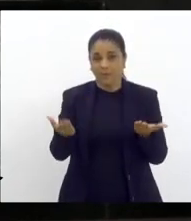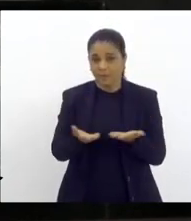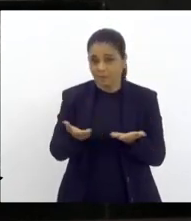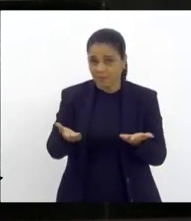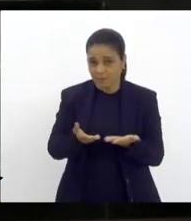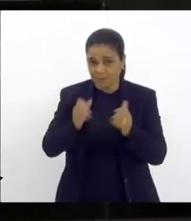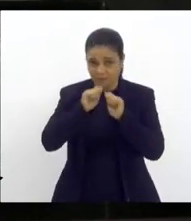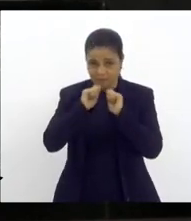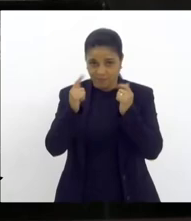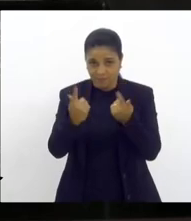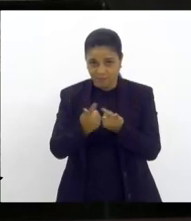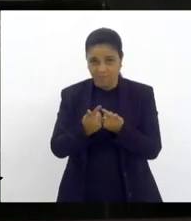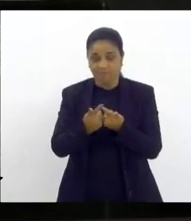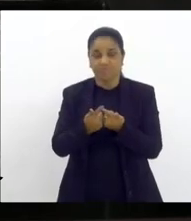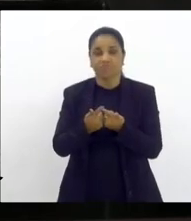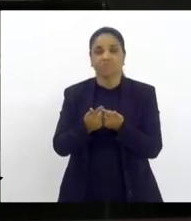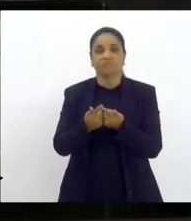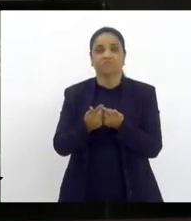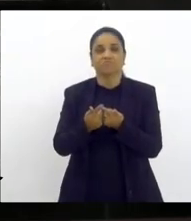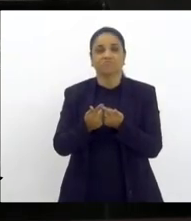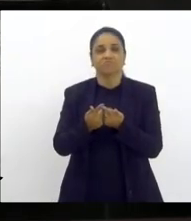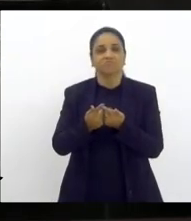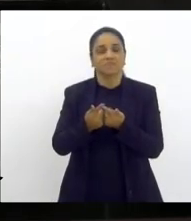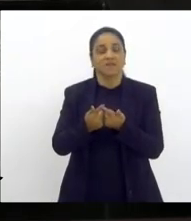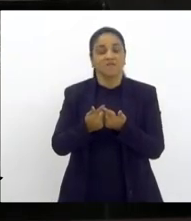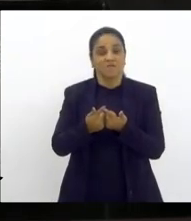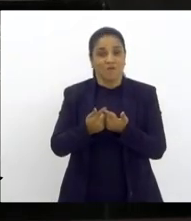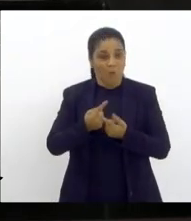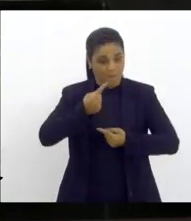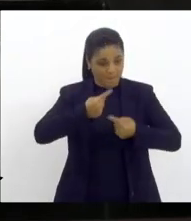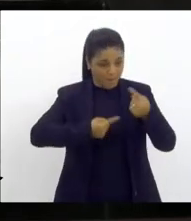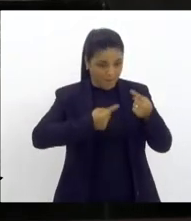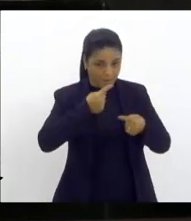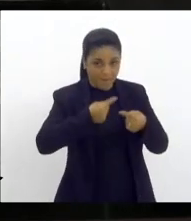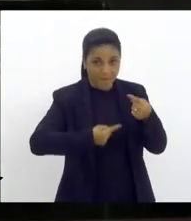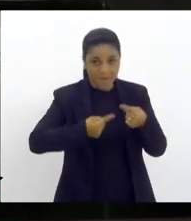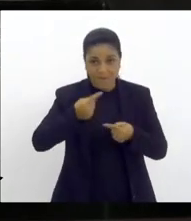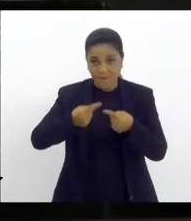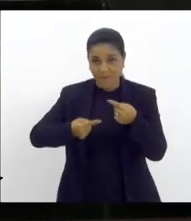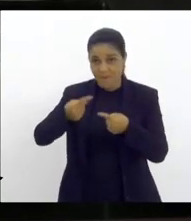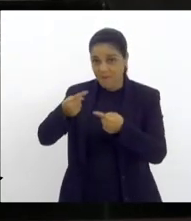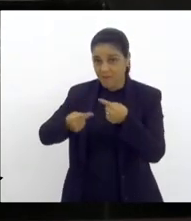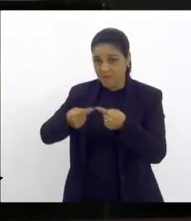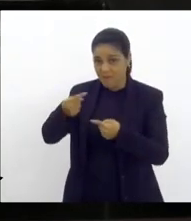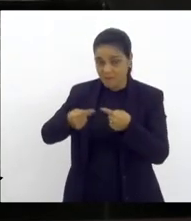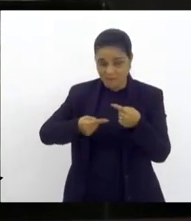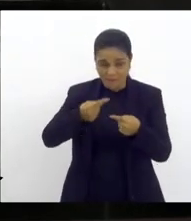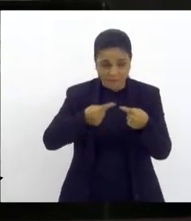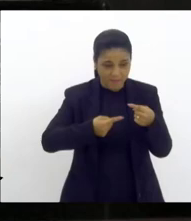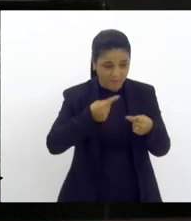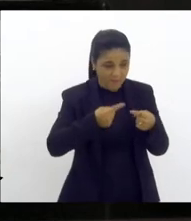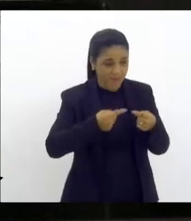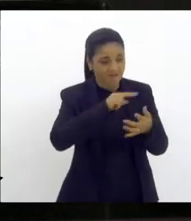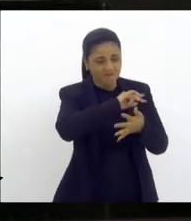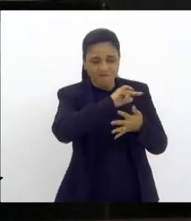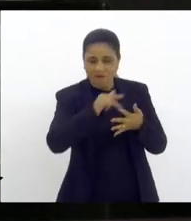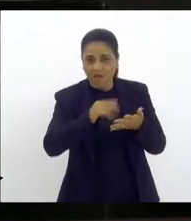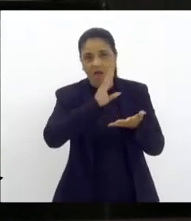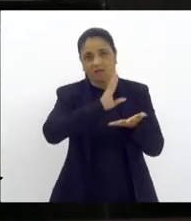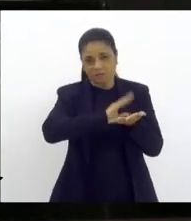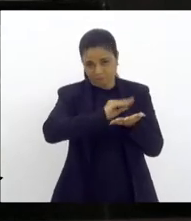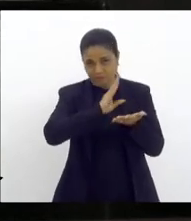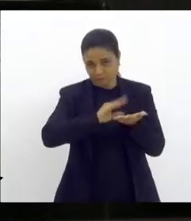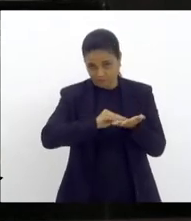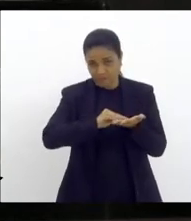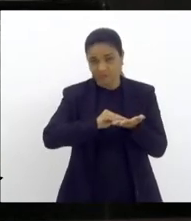né Serviu de forma calorosa para paltarmos aqui uma série de debates principalmente